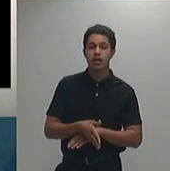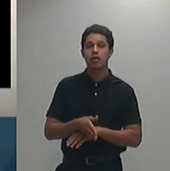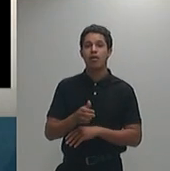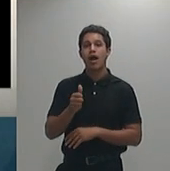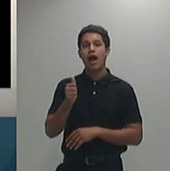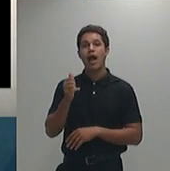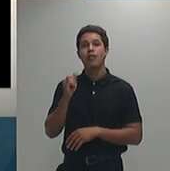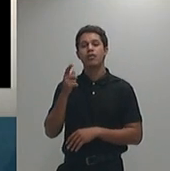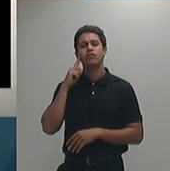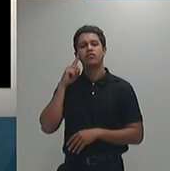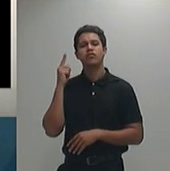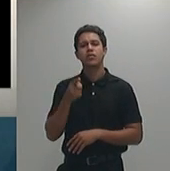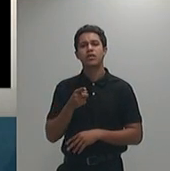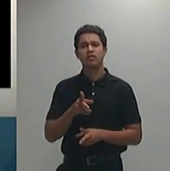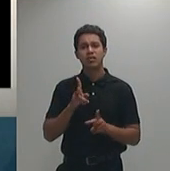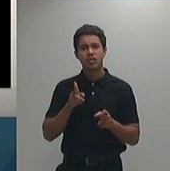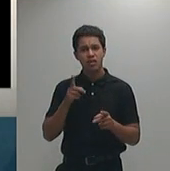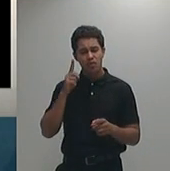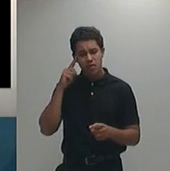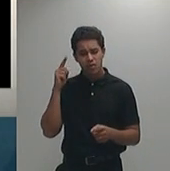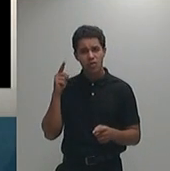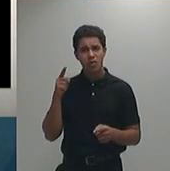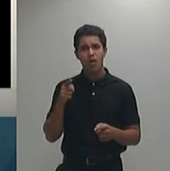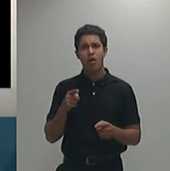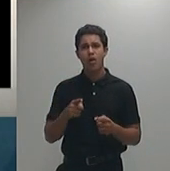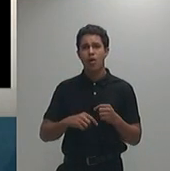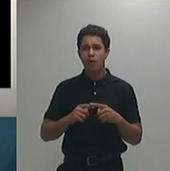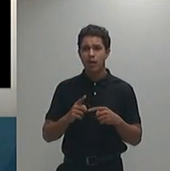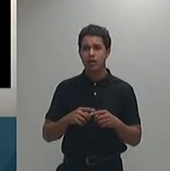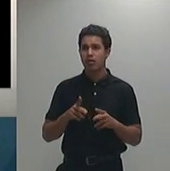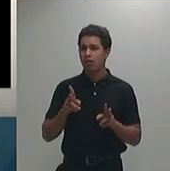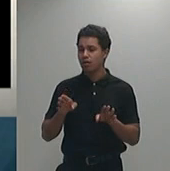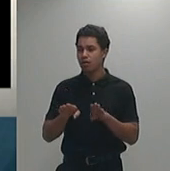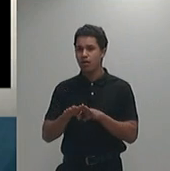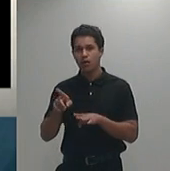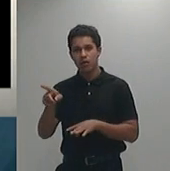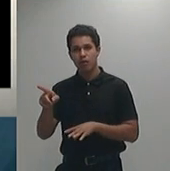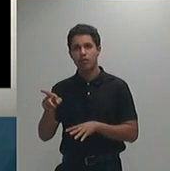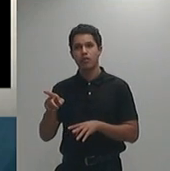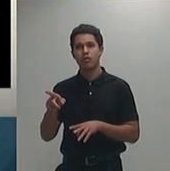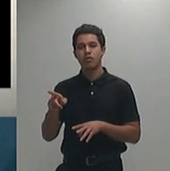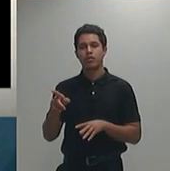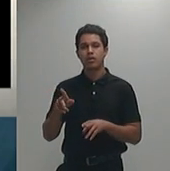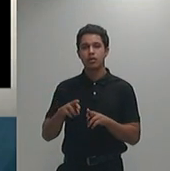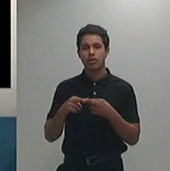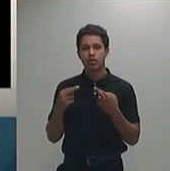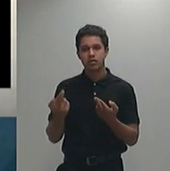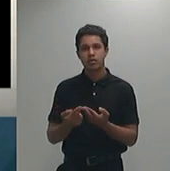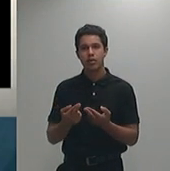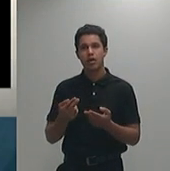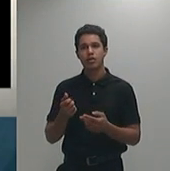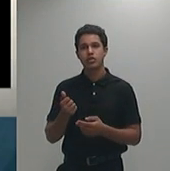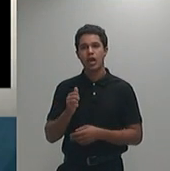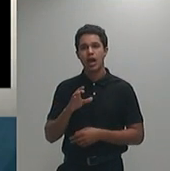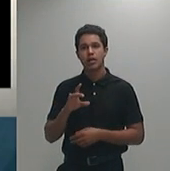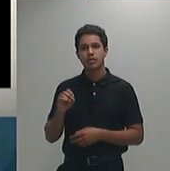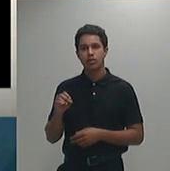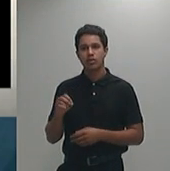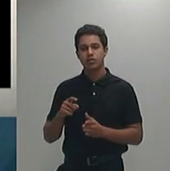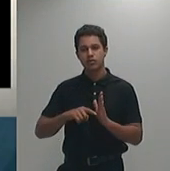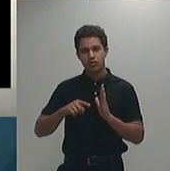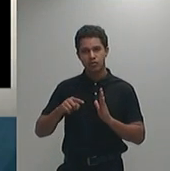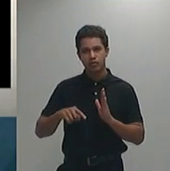que teria o mesmo objeto daquela que seria deliberada em Assembleia de acionistas a